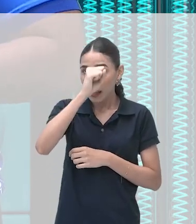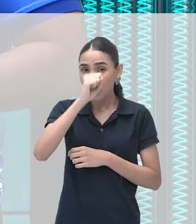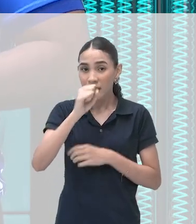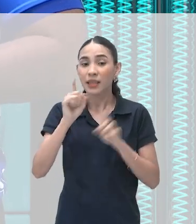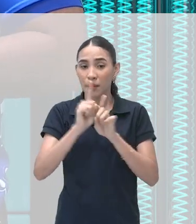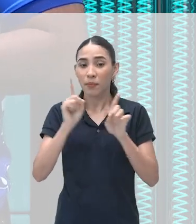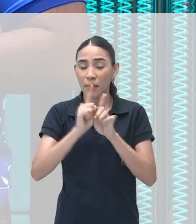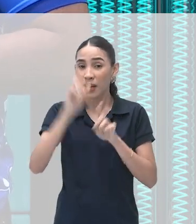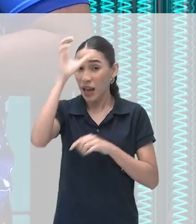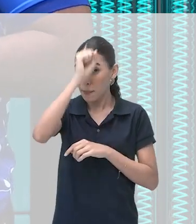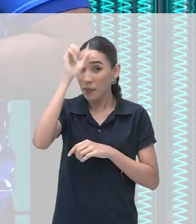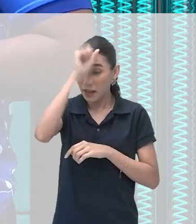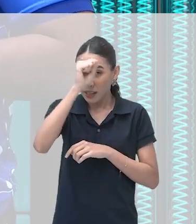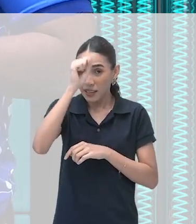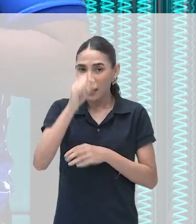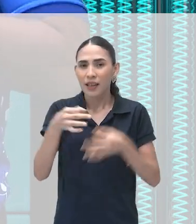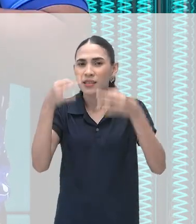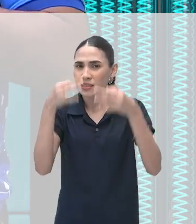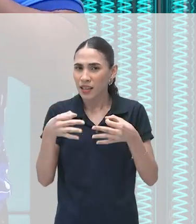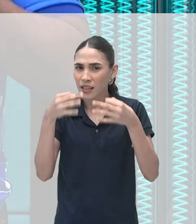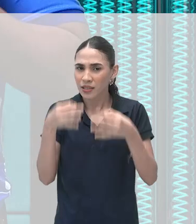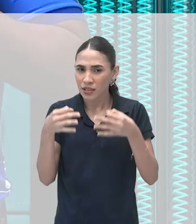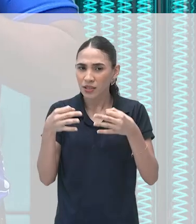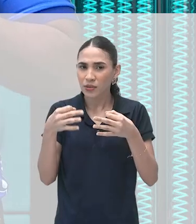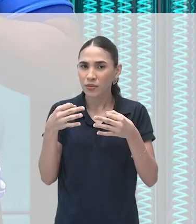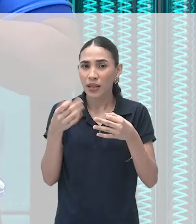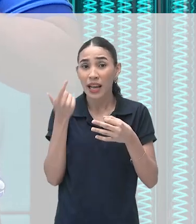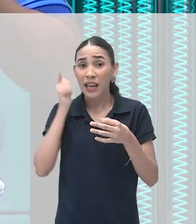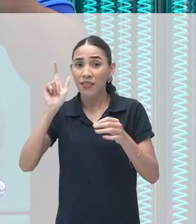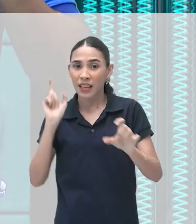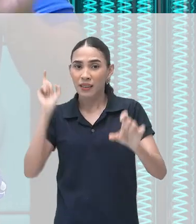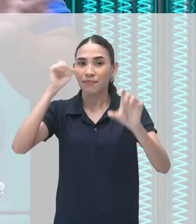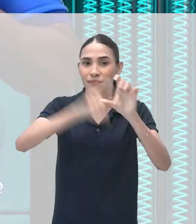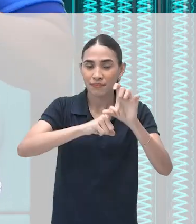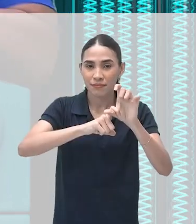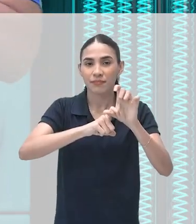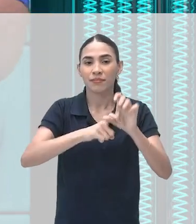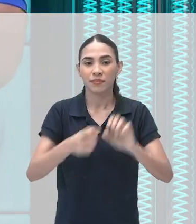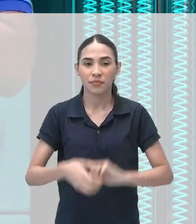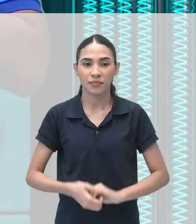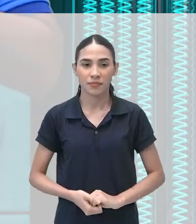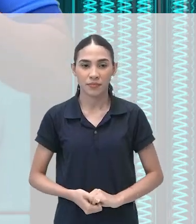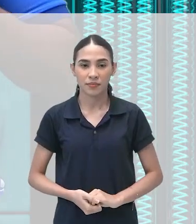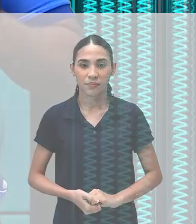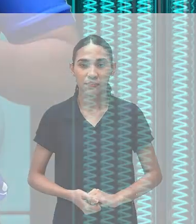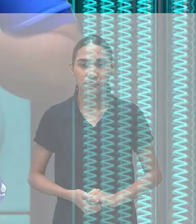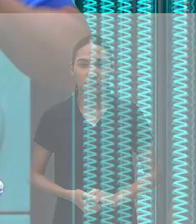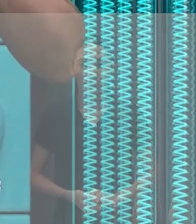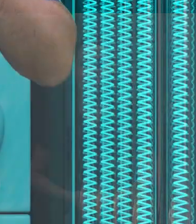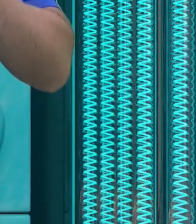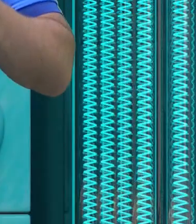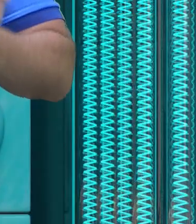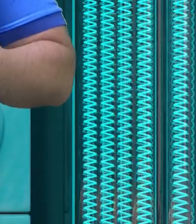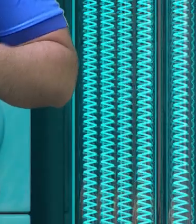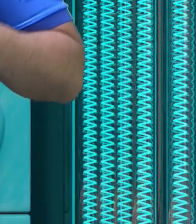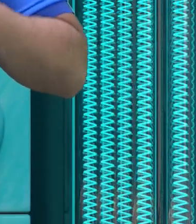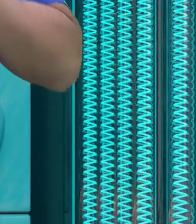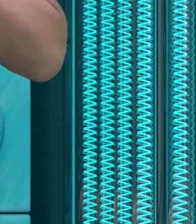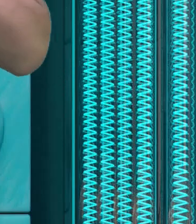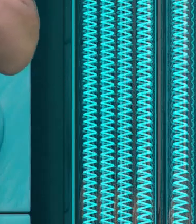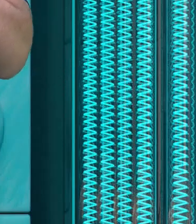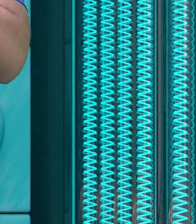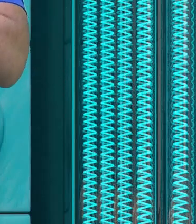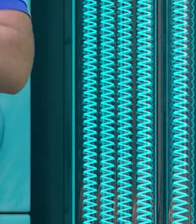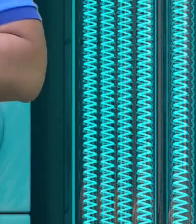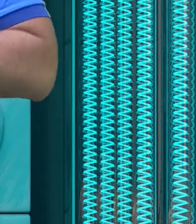eduque, aprenda direitinho para não voltar para as dívidas. A gente tem essa ideia de sequência aqui, de sair das